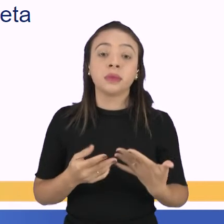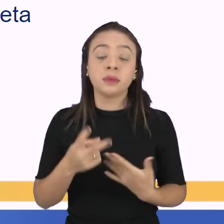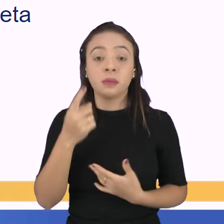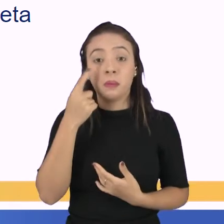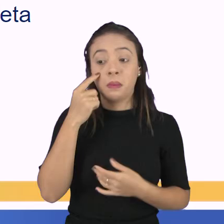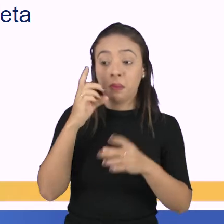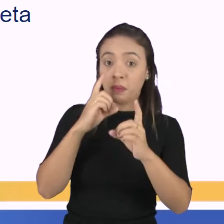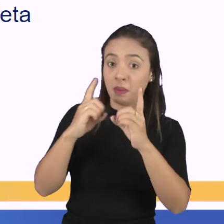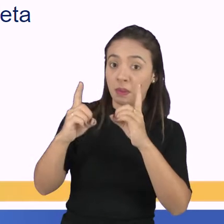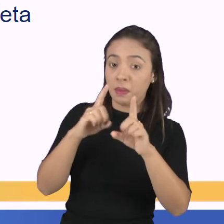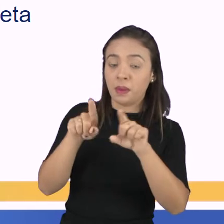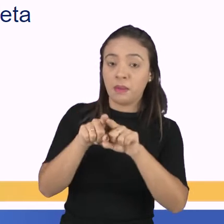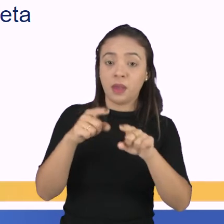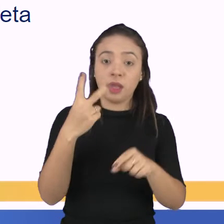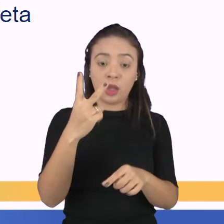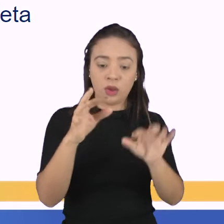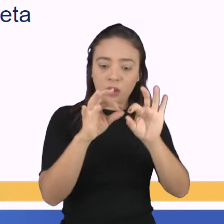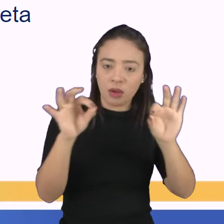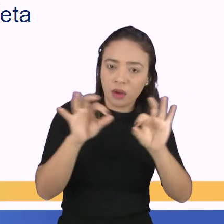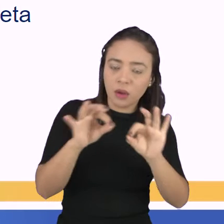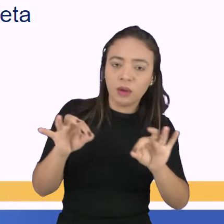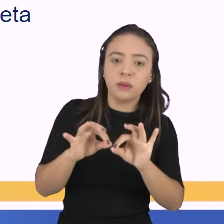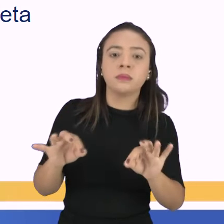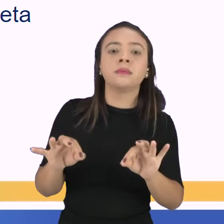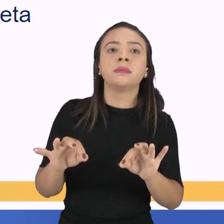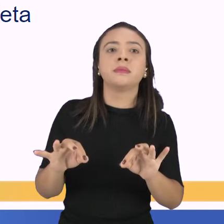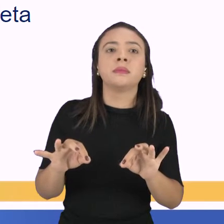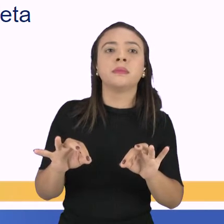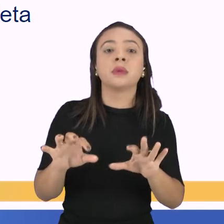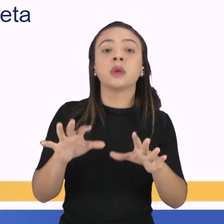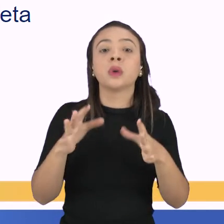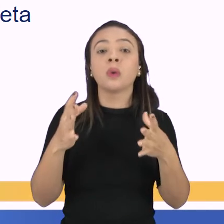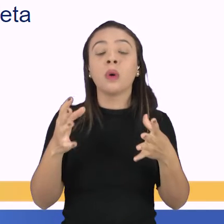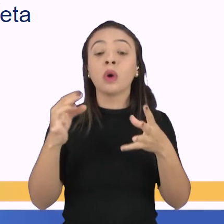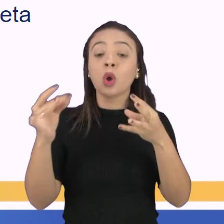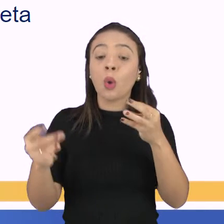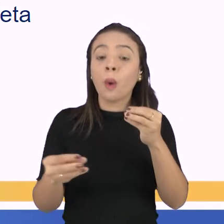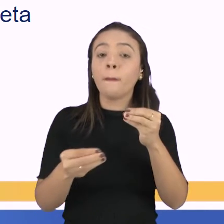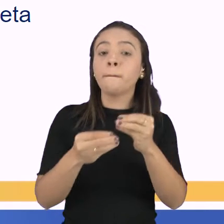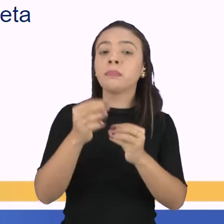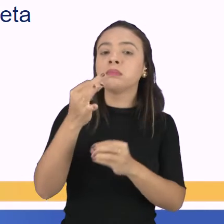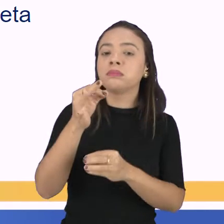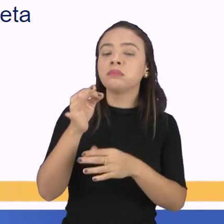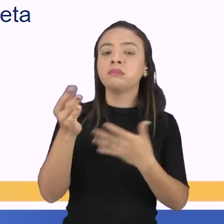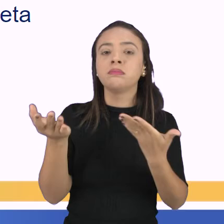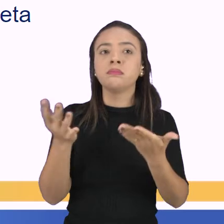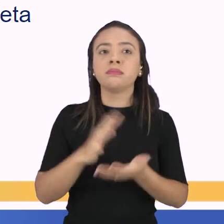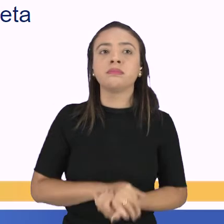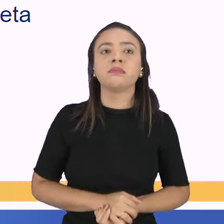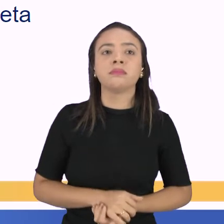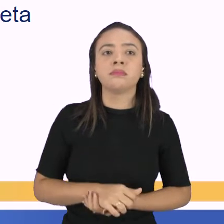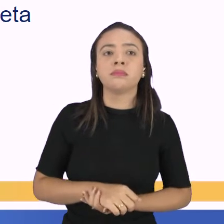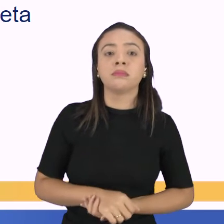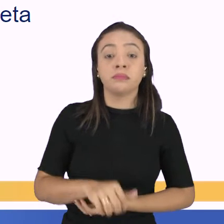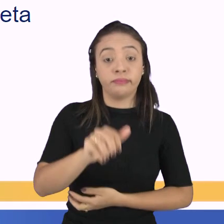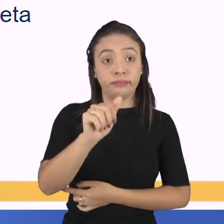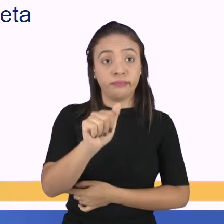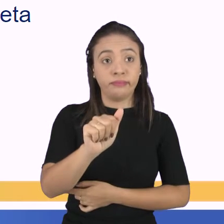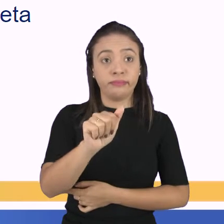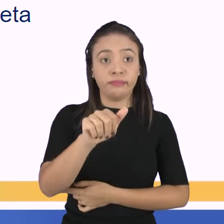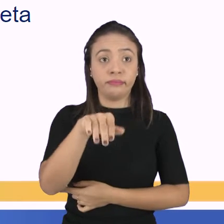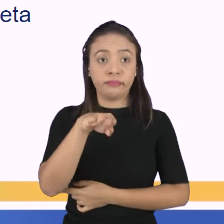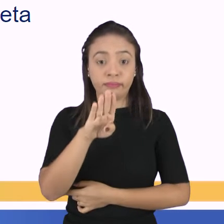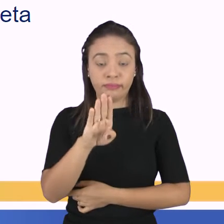dois espaços, qual dos verbos modais melhor completa esses espaços então? É o should, o must,